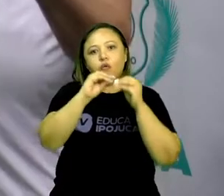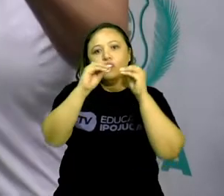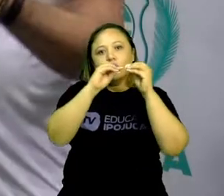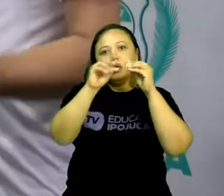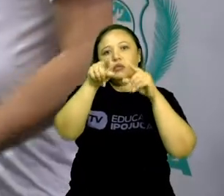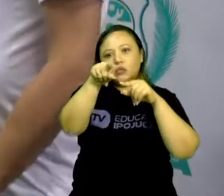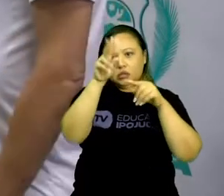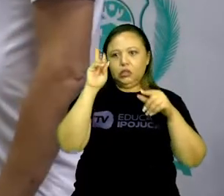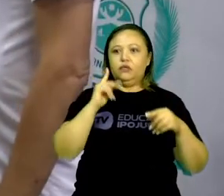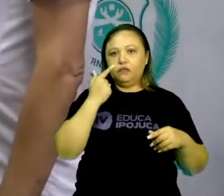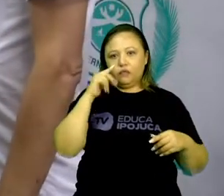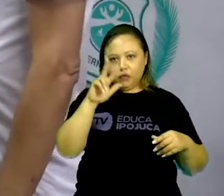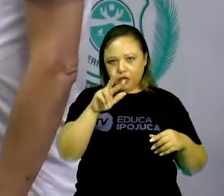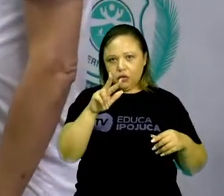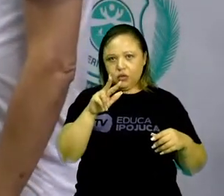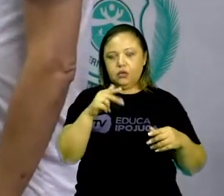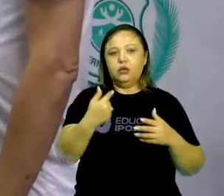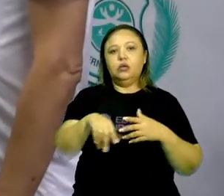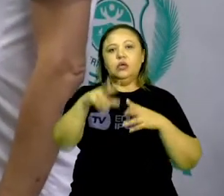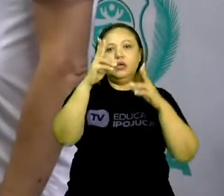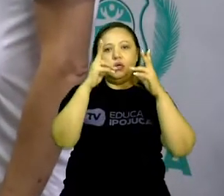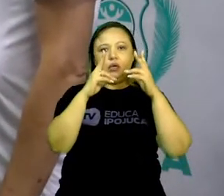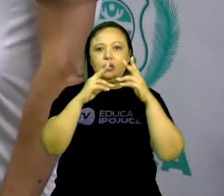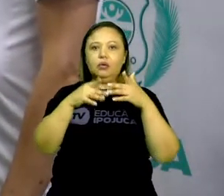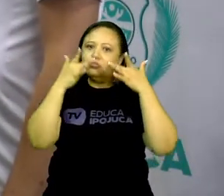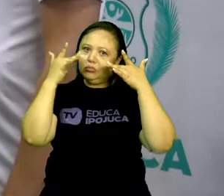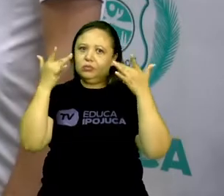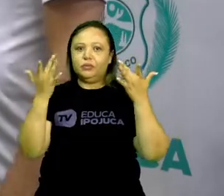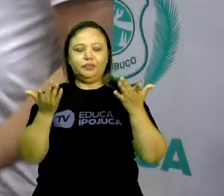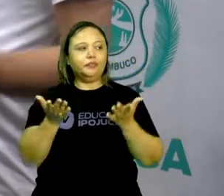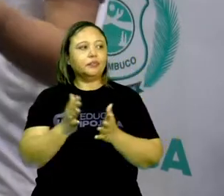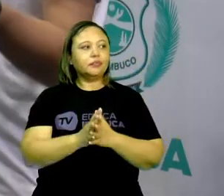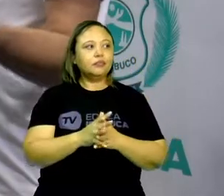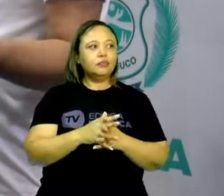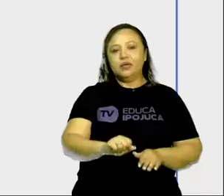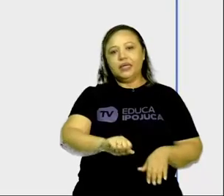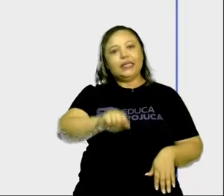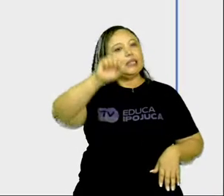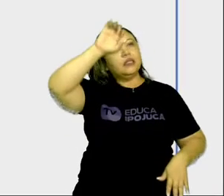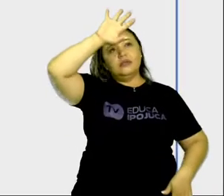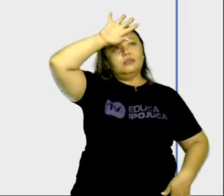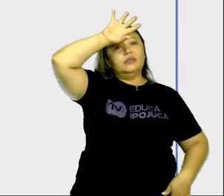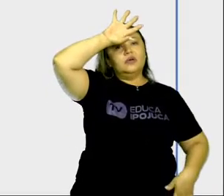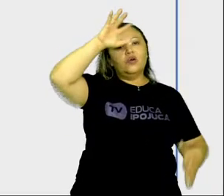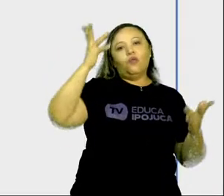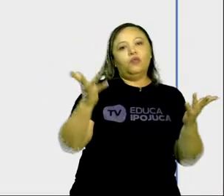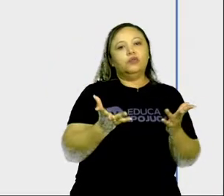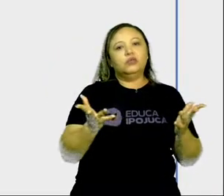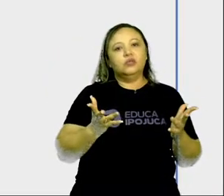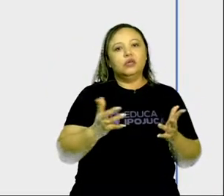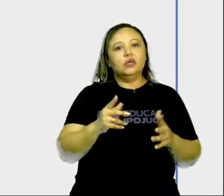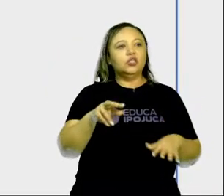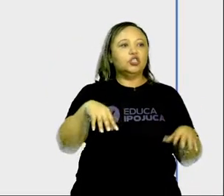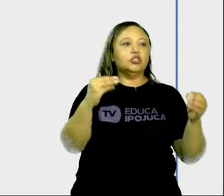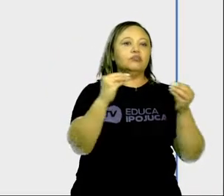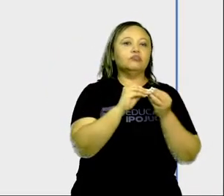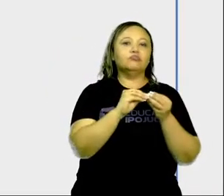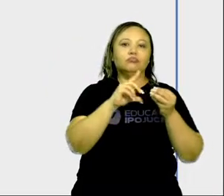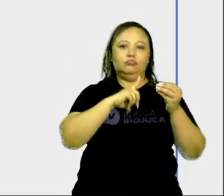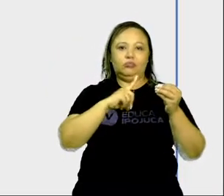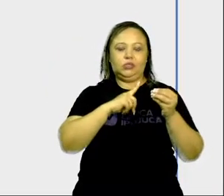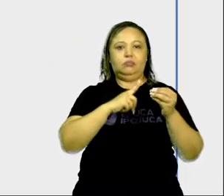folhetim. Massa? Ops! Melodrama hoje. Nos dias